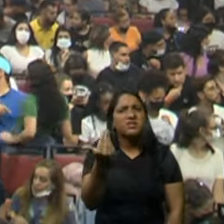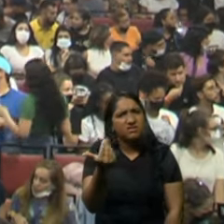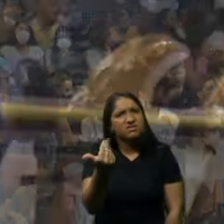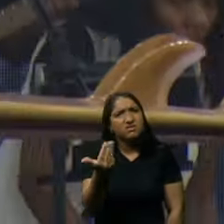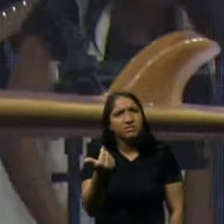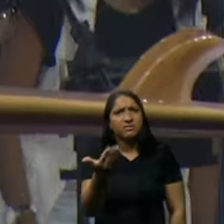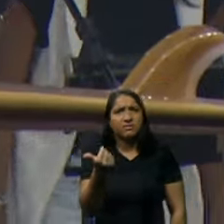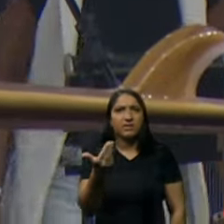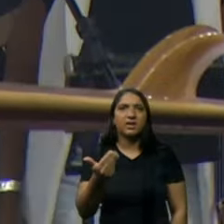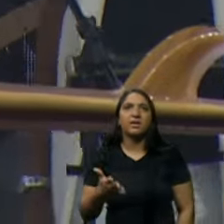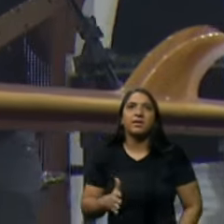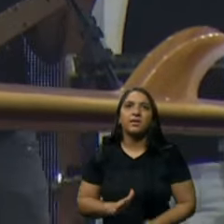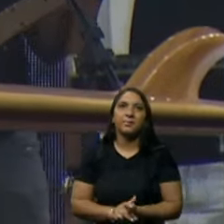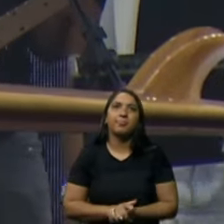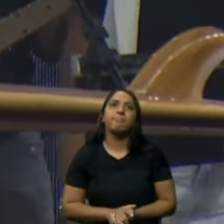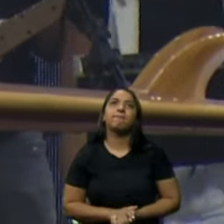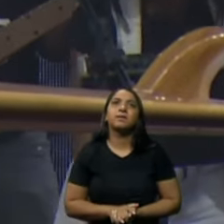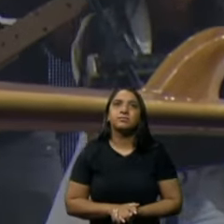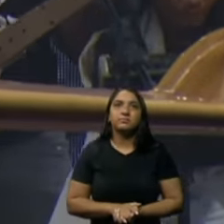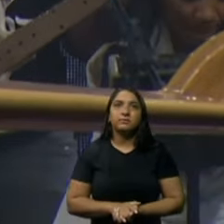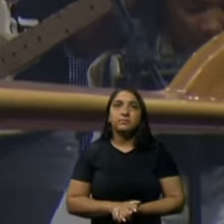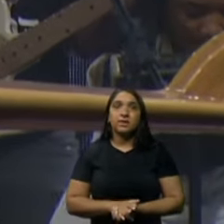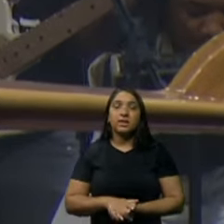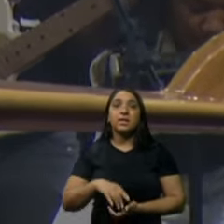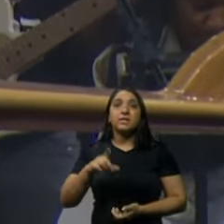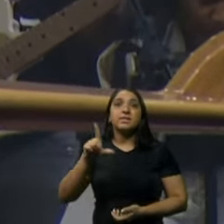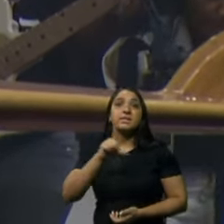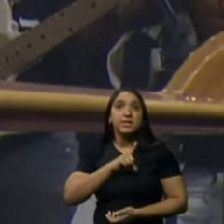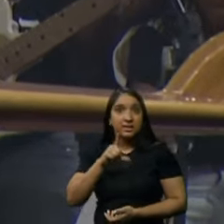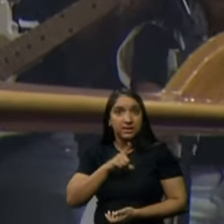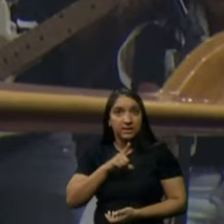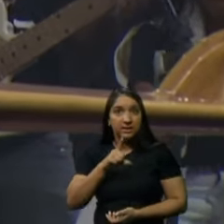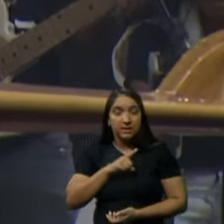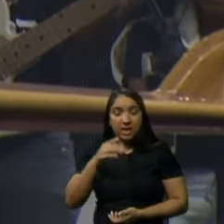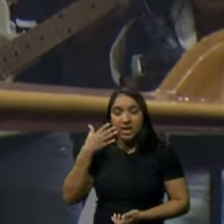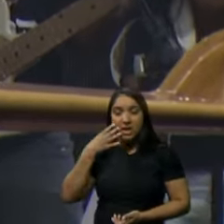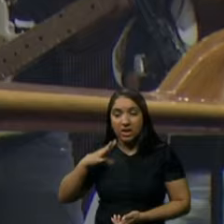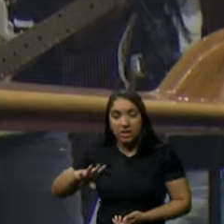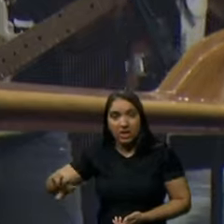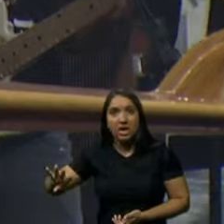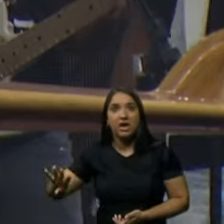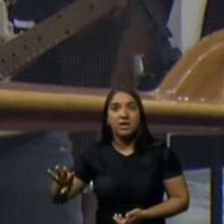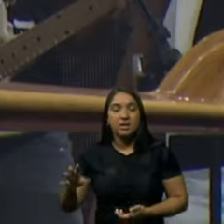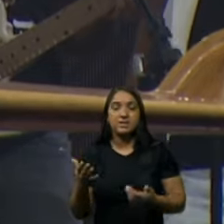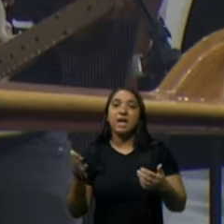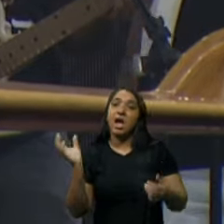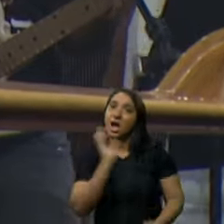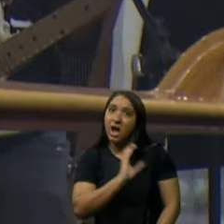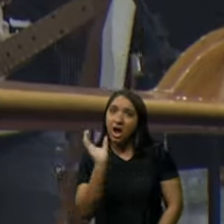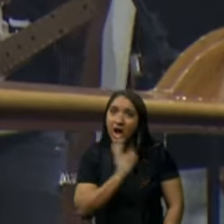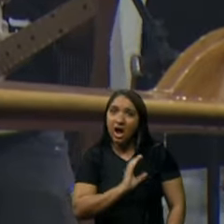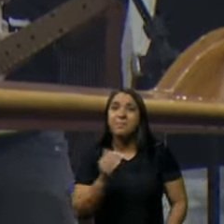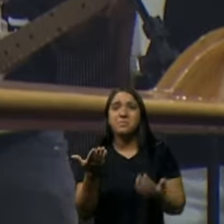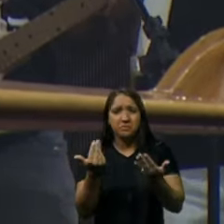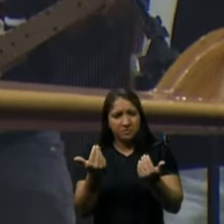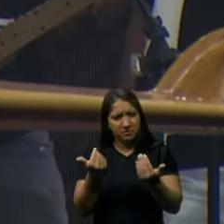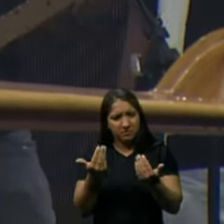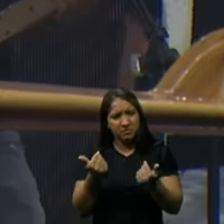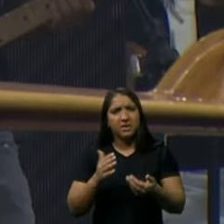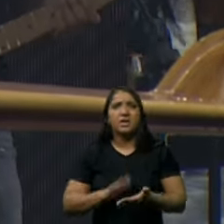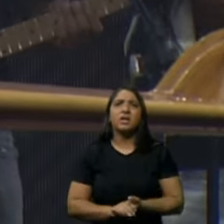a criançada e os adolescentes que estão aqui subam rápido para dar espaço para o pessoal vamos lá